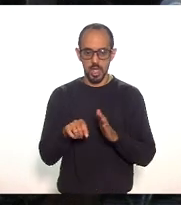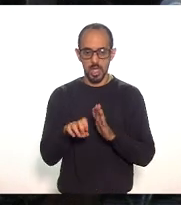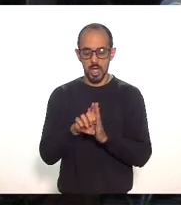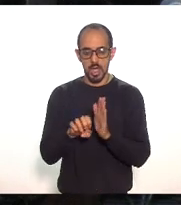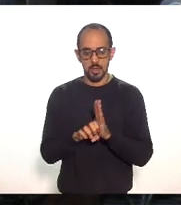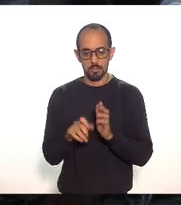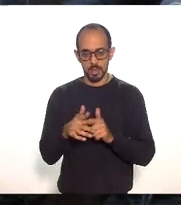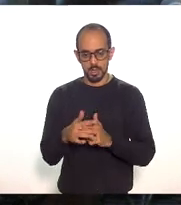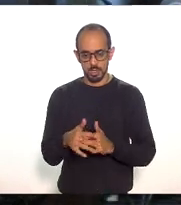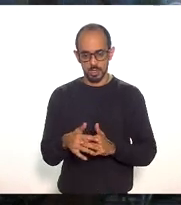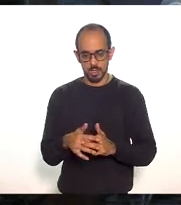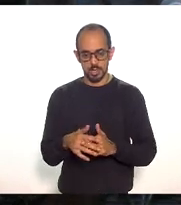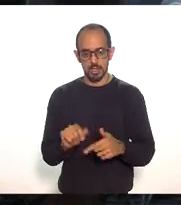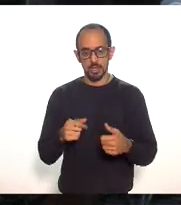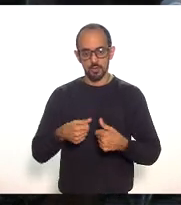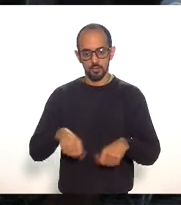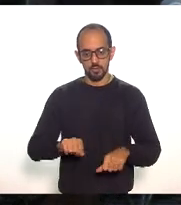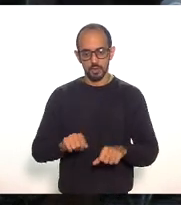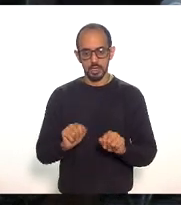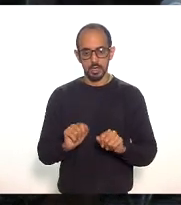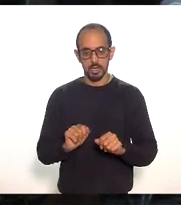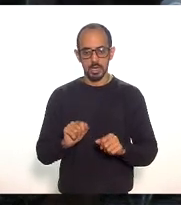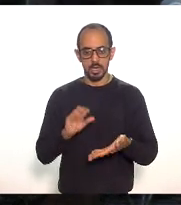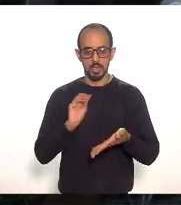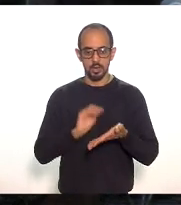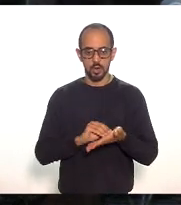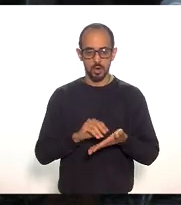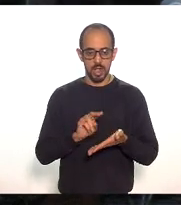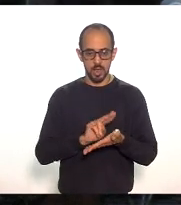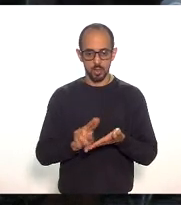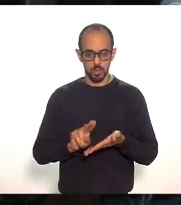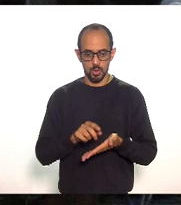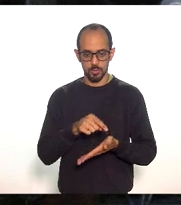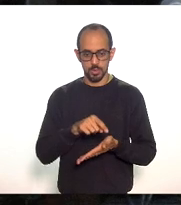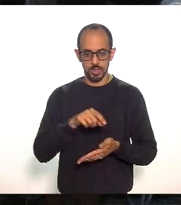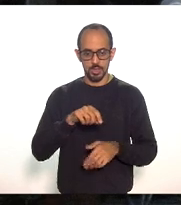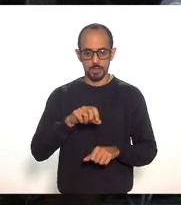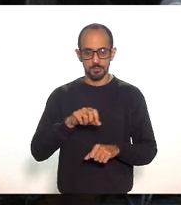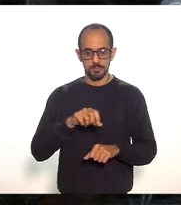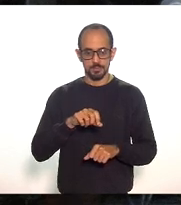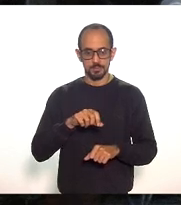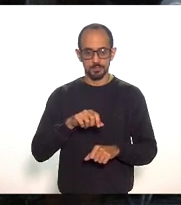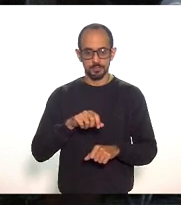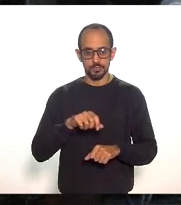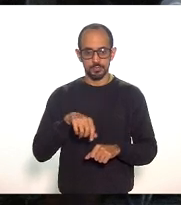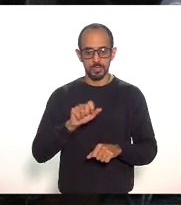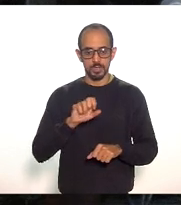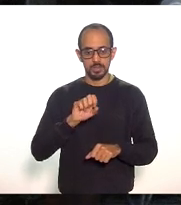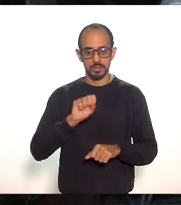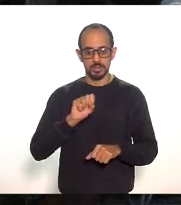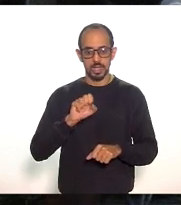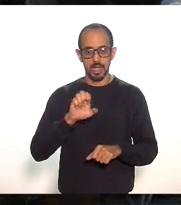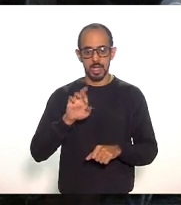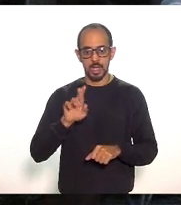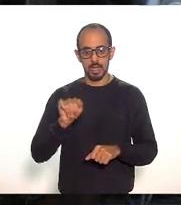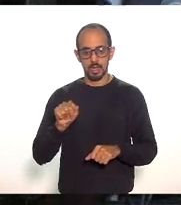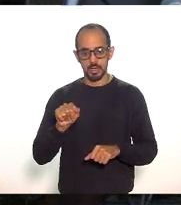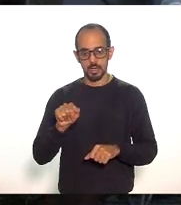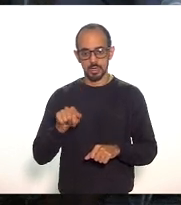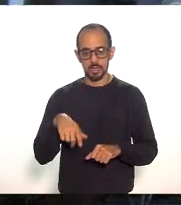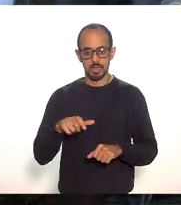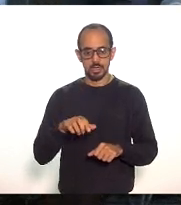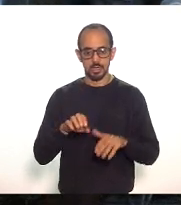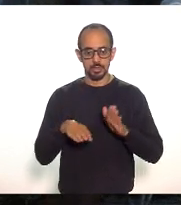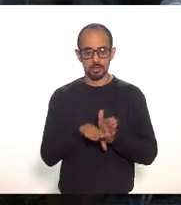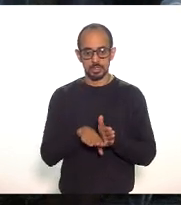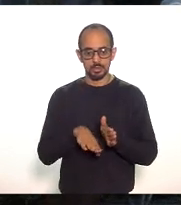E a outra emenda fica denominada Estação Presidente Vargas traço Saara a estação do metrô antes chamada Estação Presidente Vargas